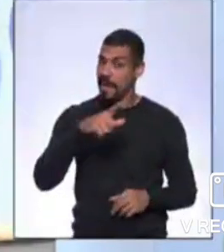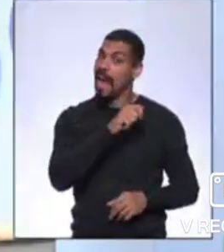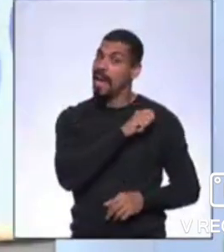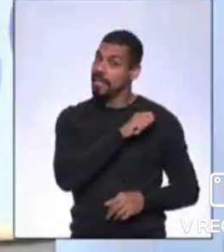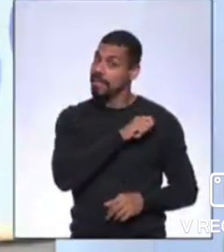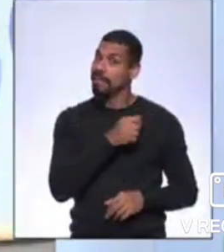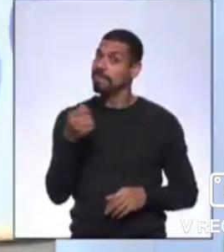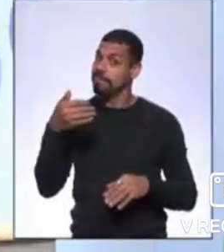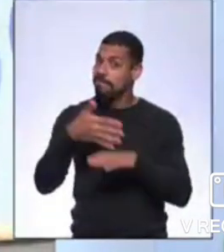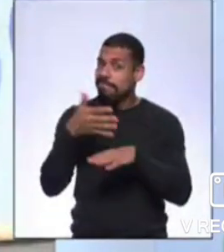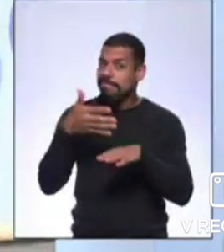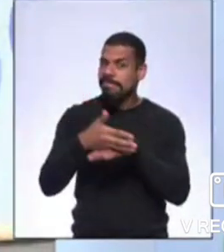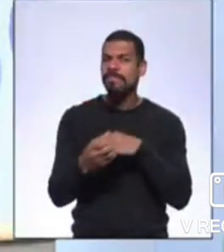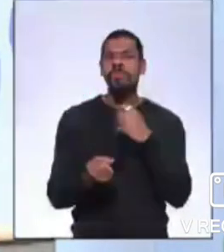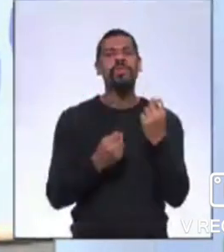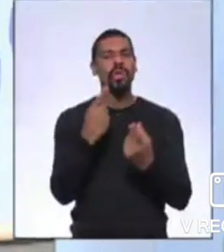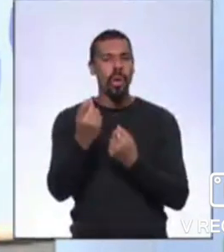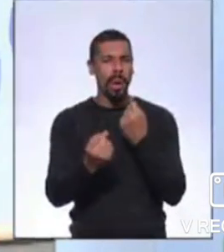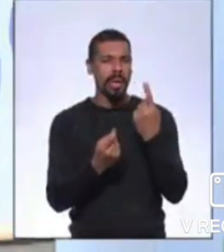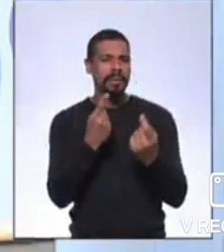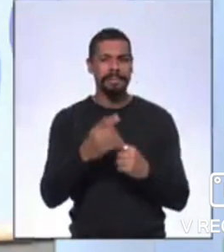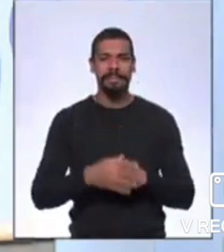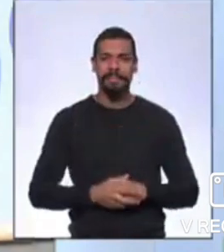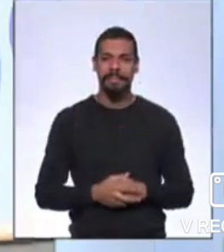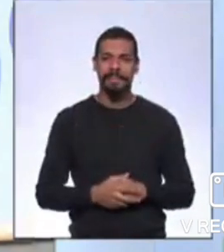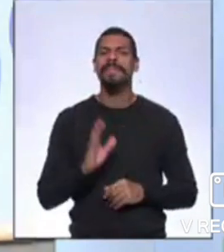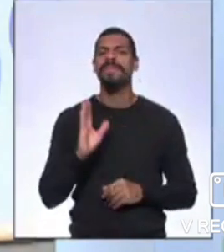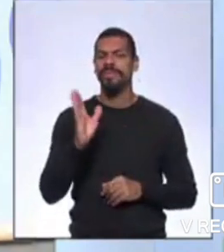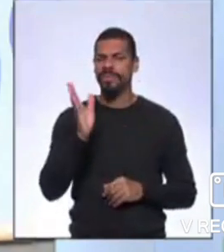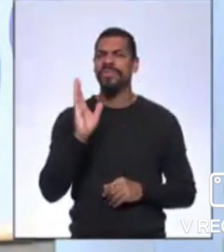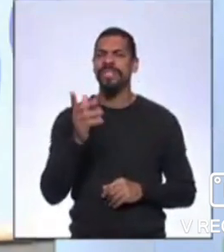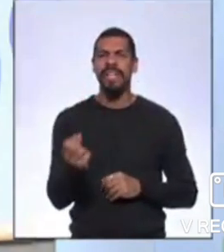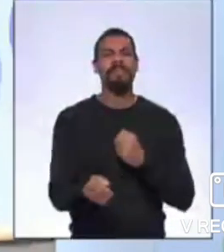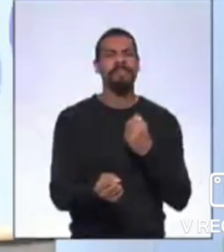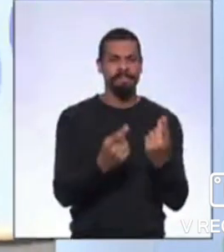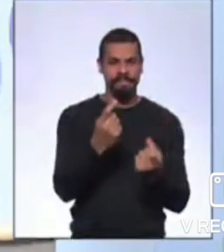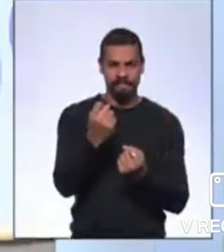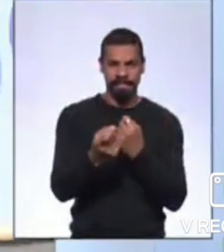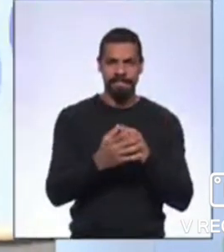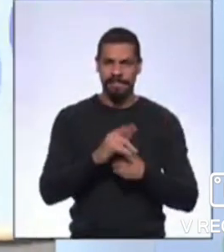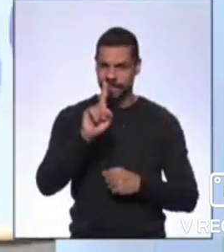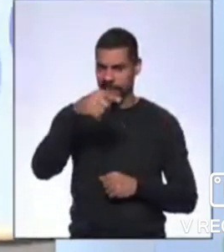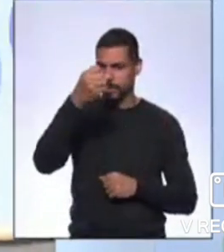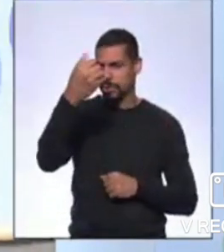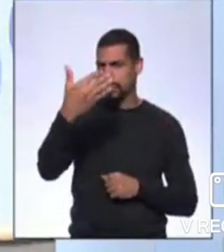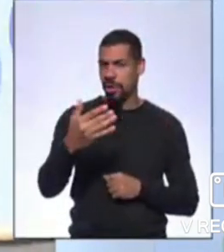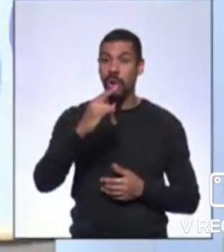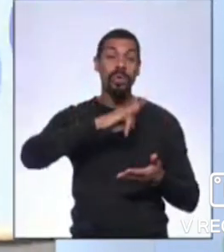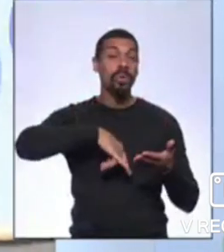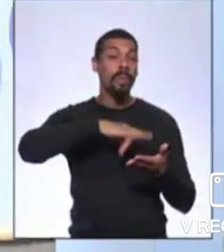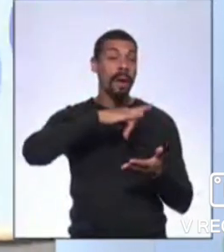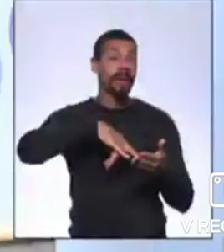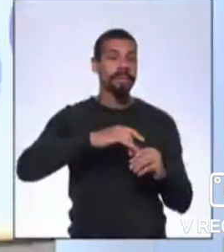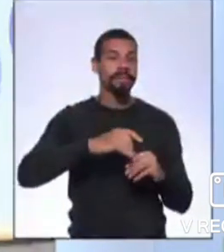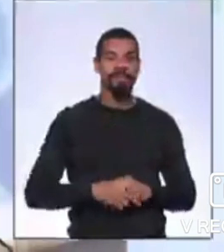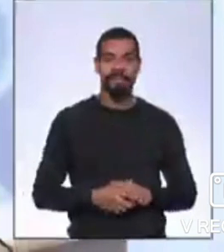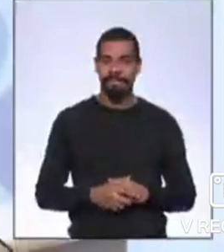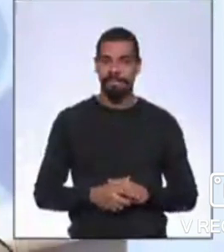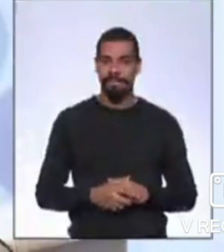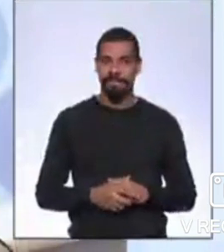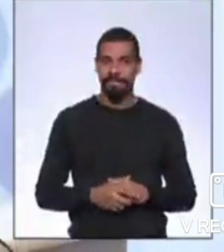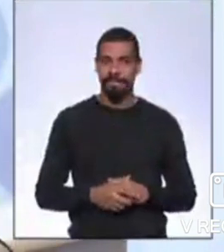participem, mas nós temos algumas interações aqui. Eles já estão colocando, já a gente vai falar que documento é esse. Tudo bem. Então, olha